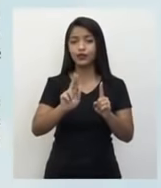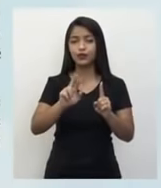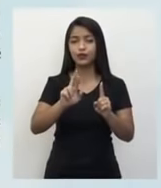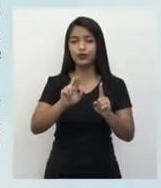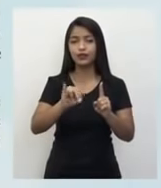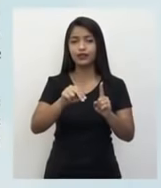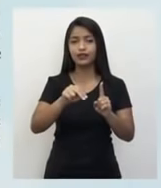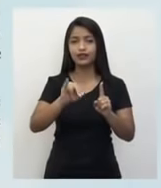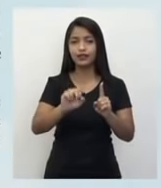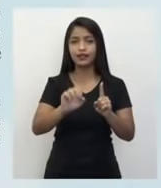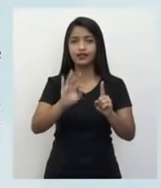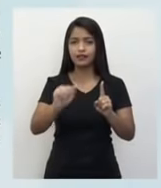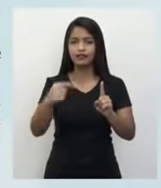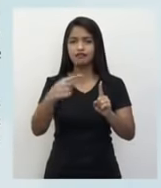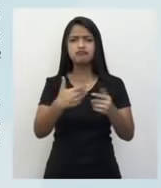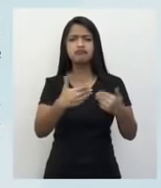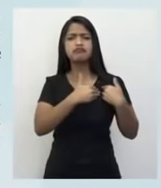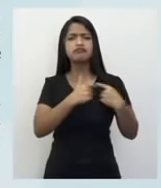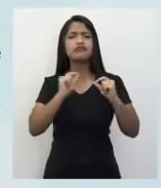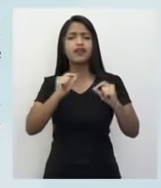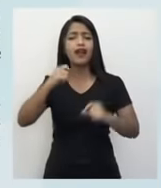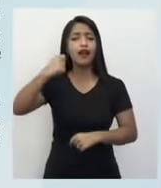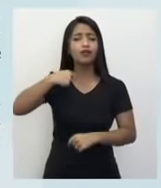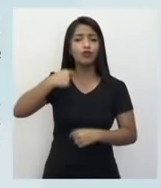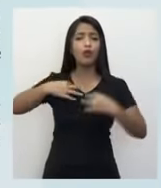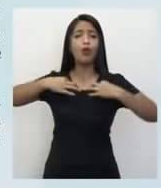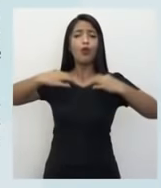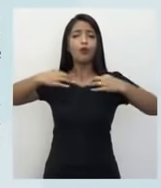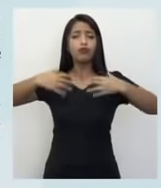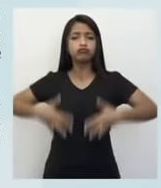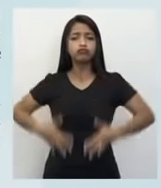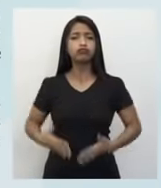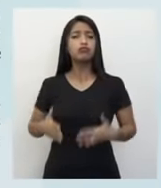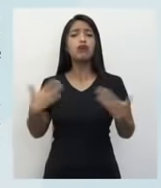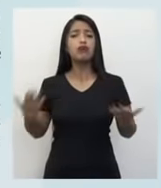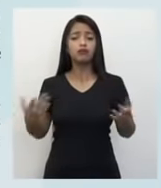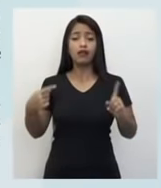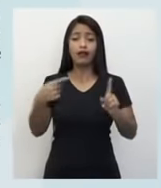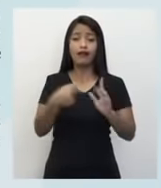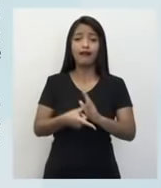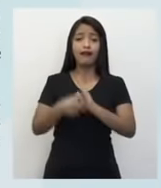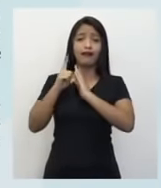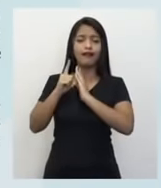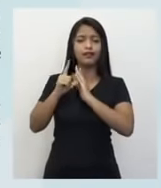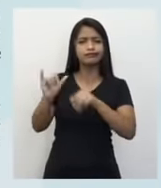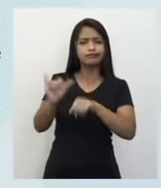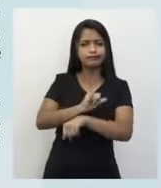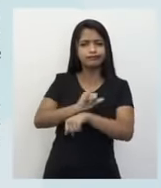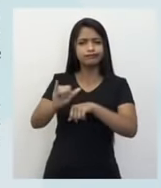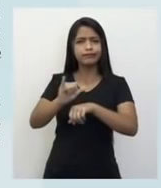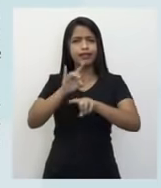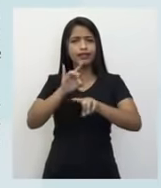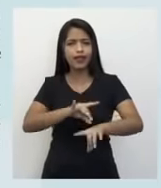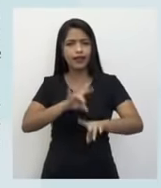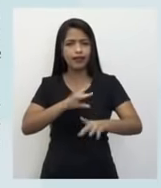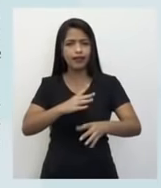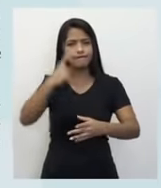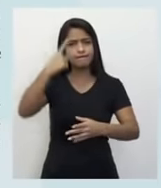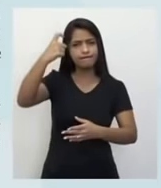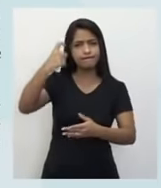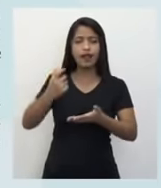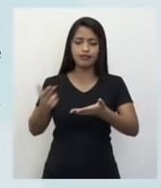figurinista as roupas usadas pelos atores em cena. Ele, com técnica e criatividade, desenha as roupas e pensa em todo o